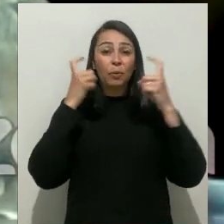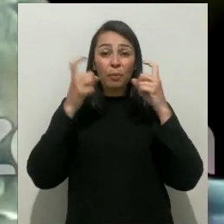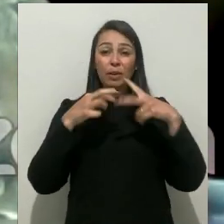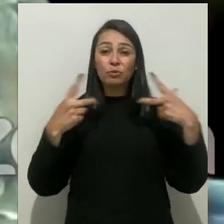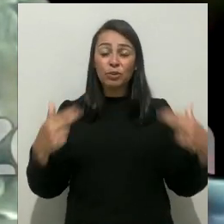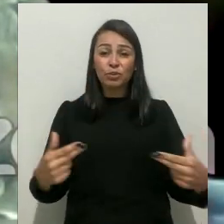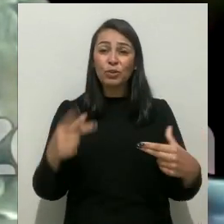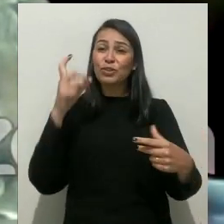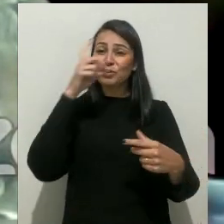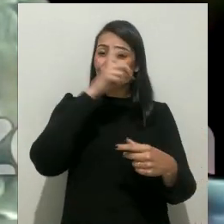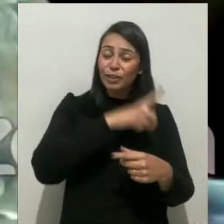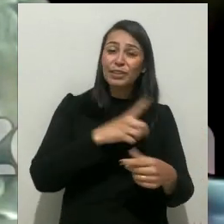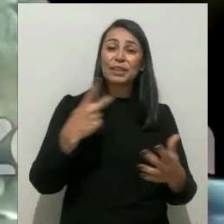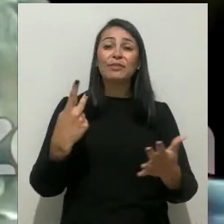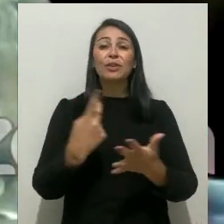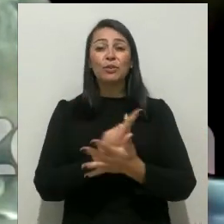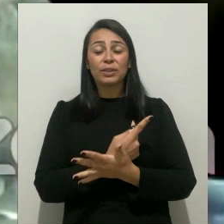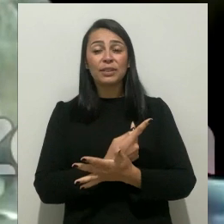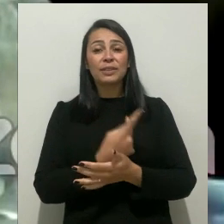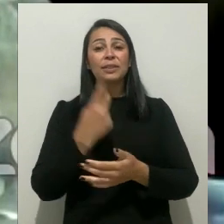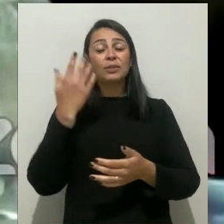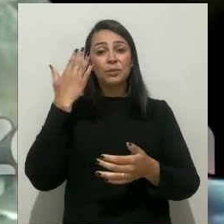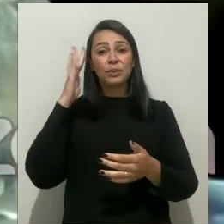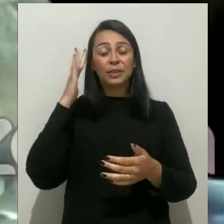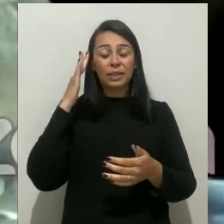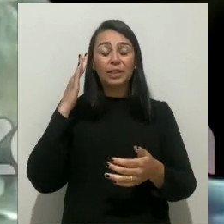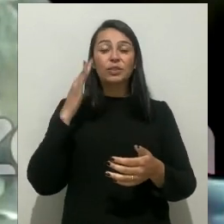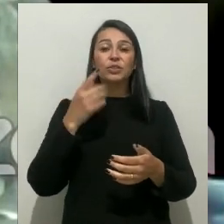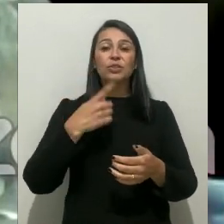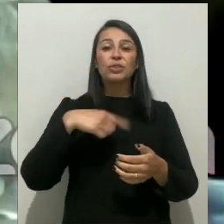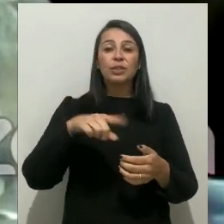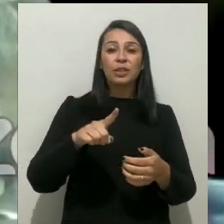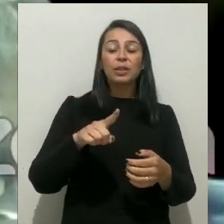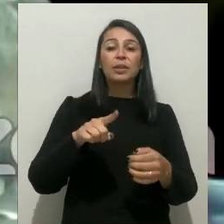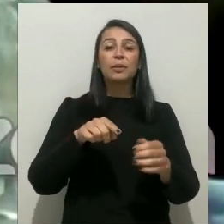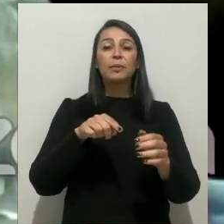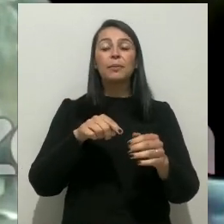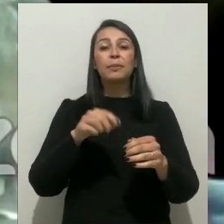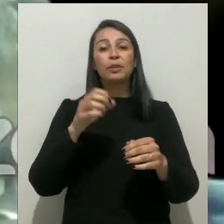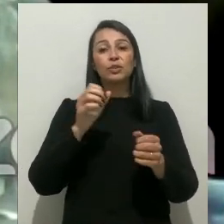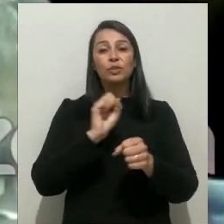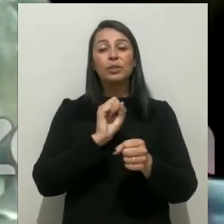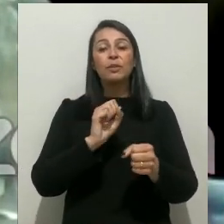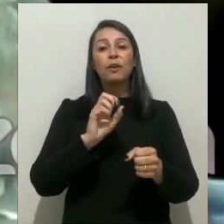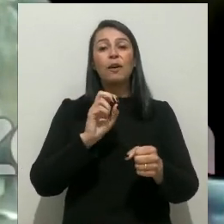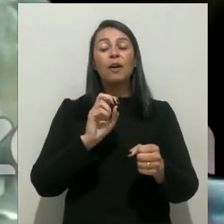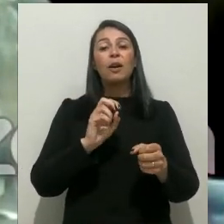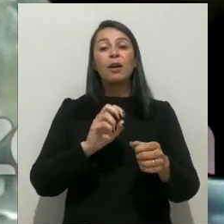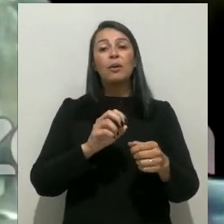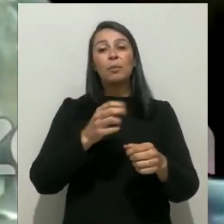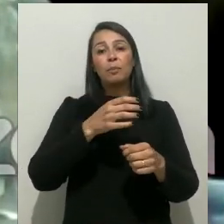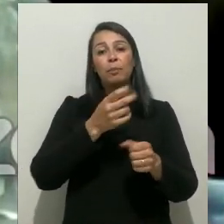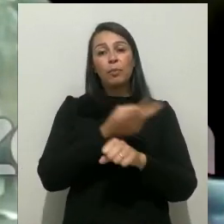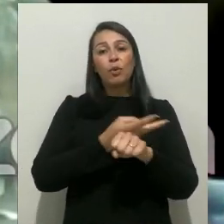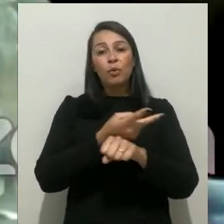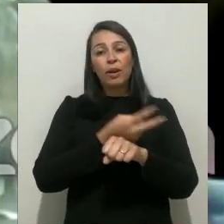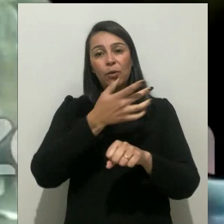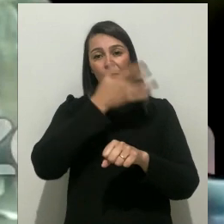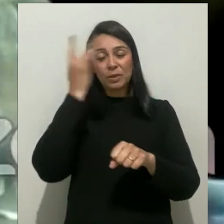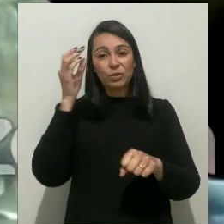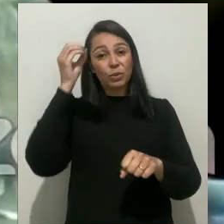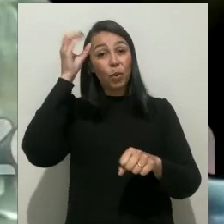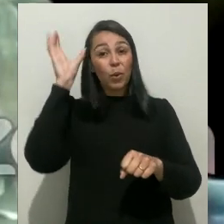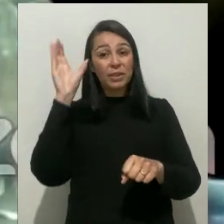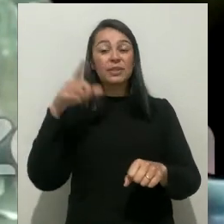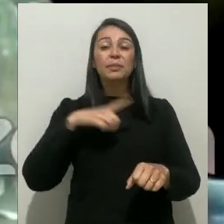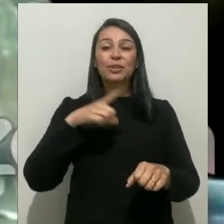situação, entendi de recorrer ao eminente estatuário Landowski, esperando seus conhecimentos e de suas relações poderem encontrar um